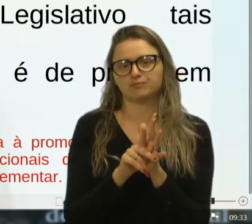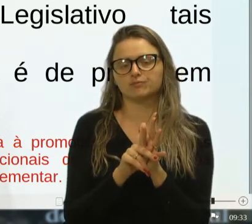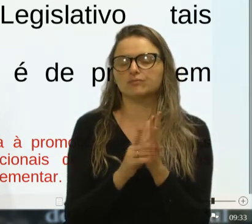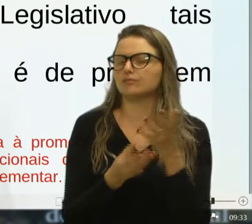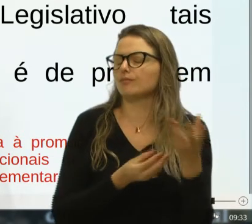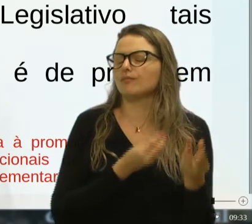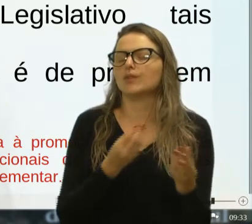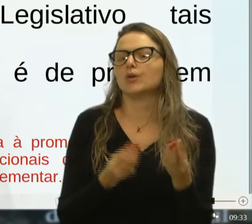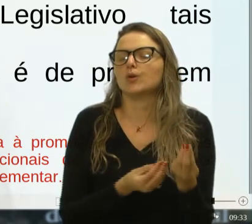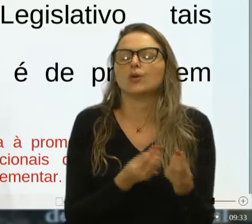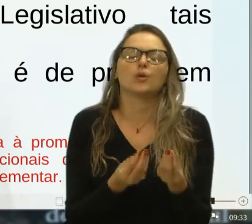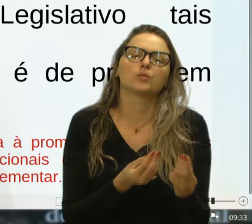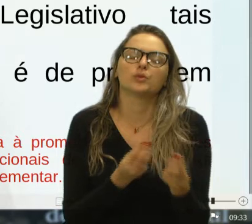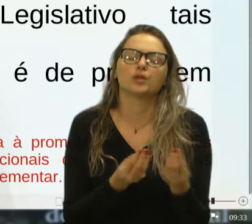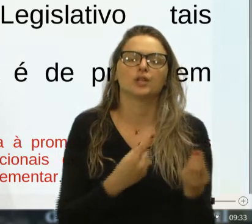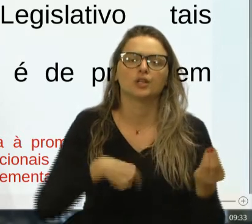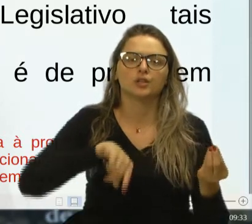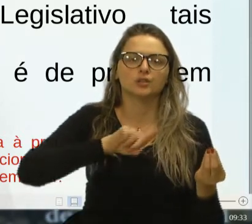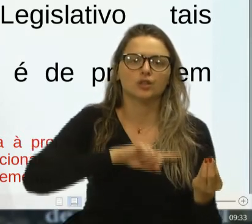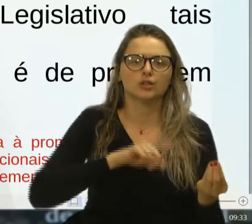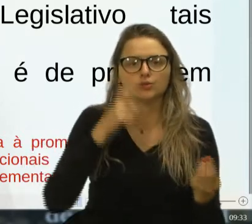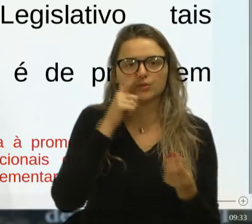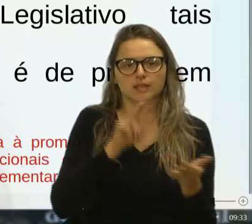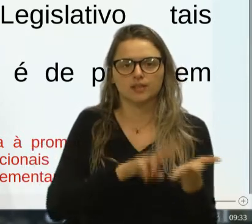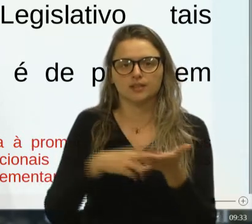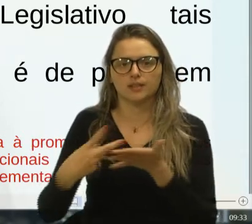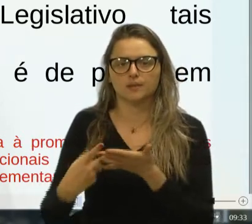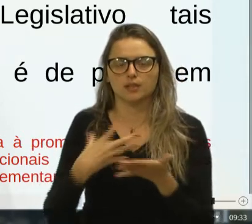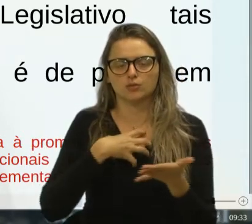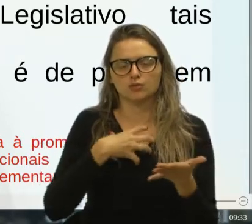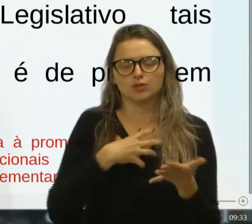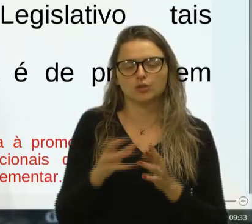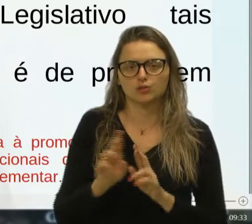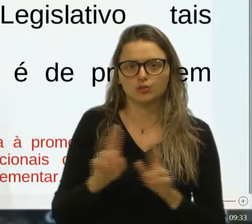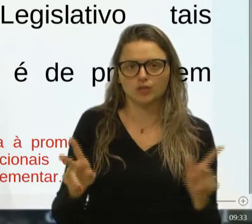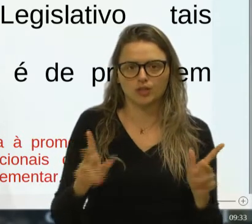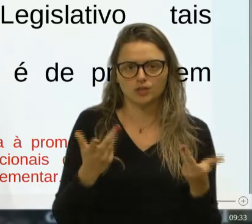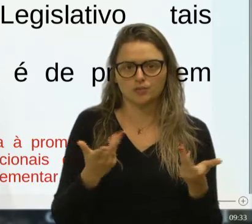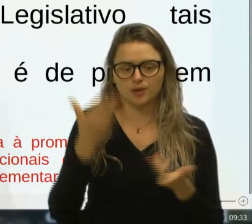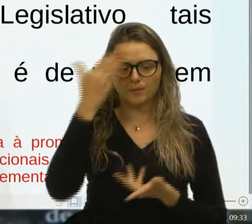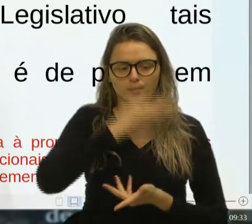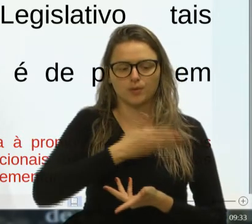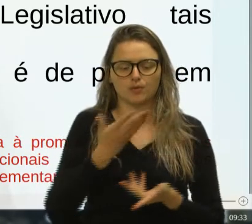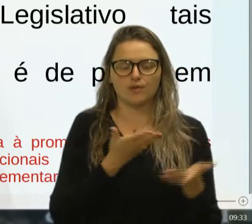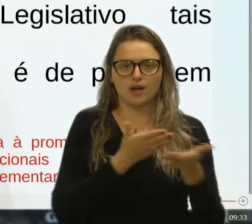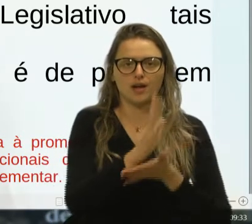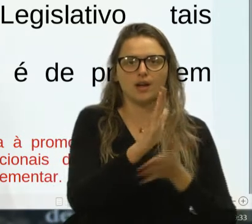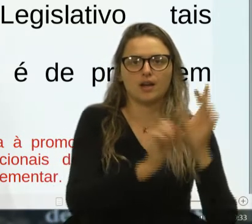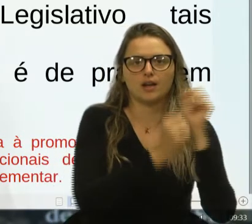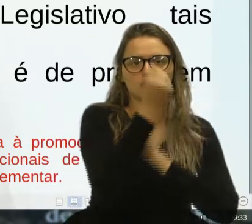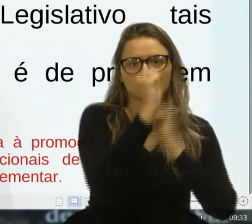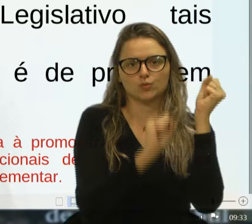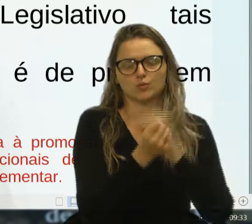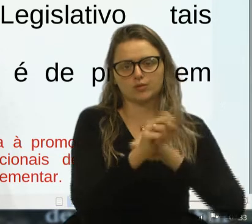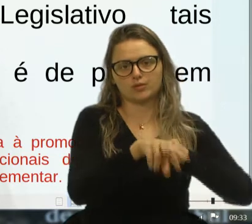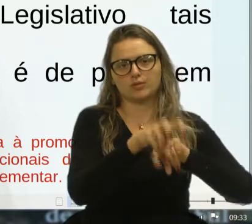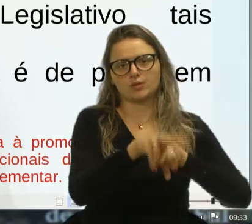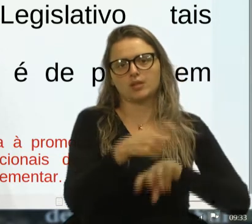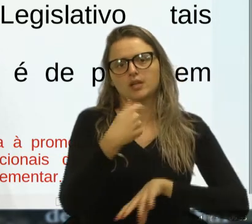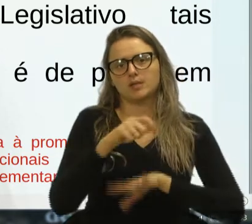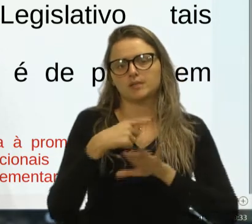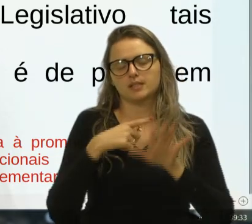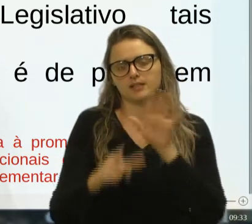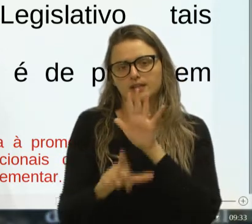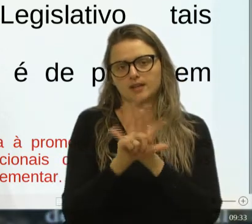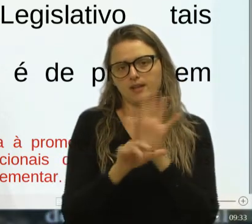é que a gente pode interpretar de forma diferente que para aprovar uma indústria na área rural tem que ter